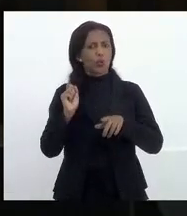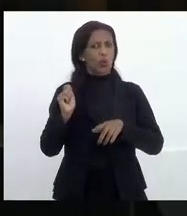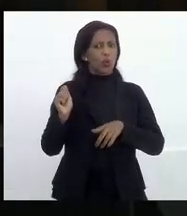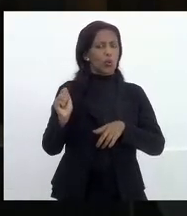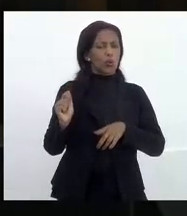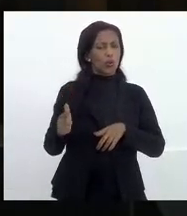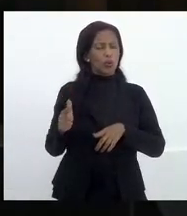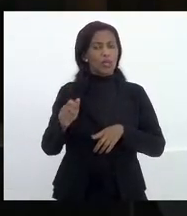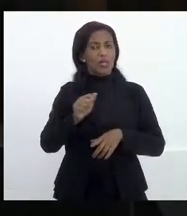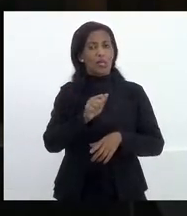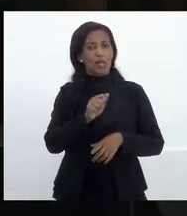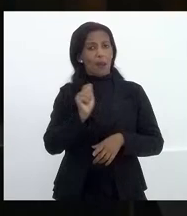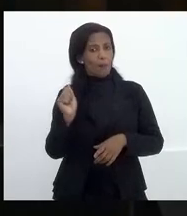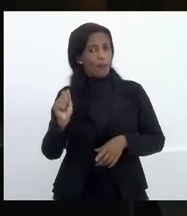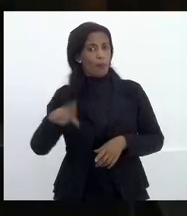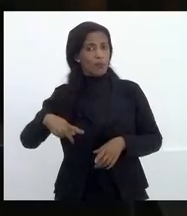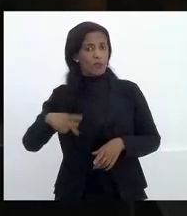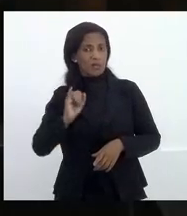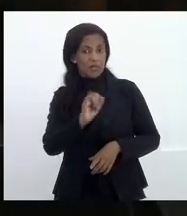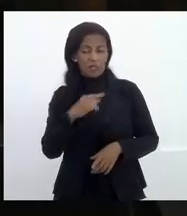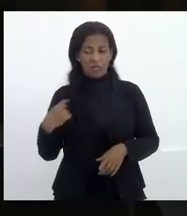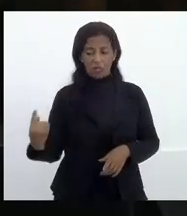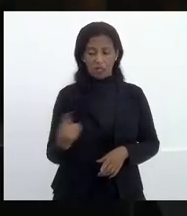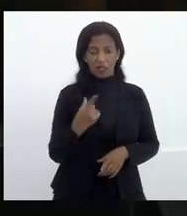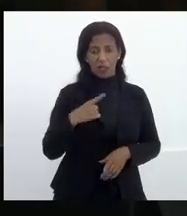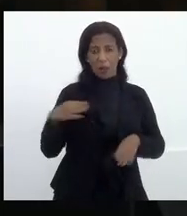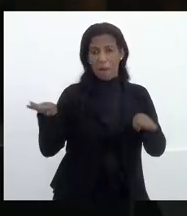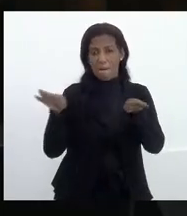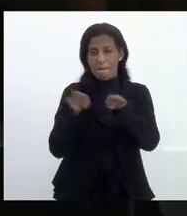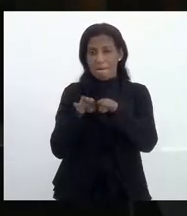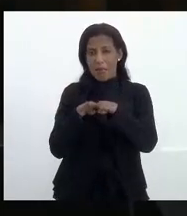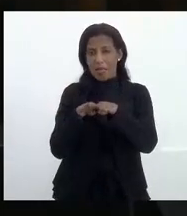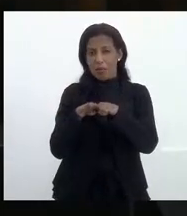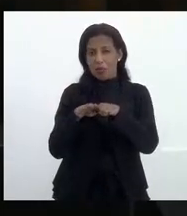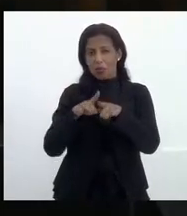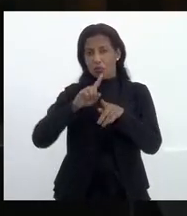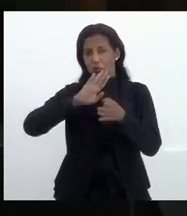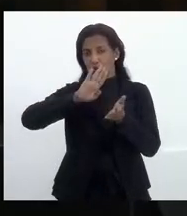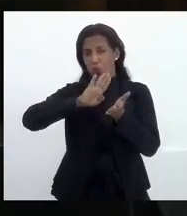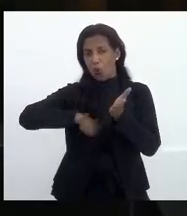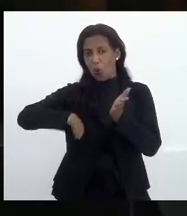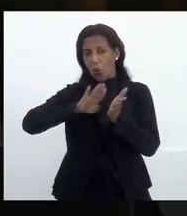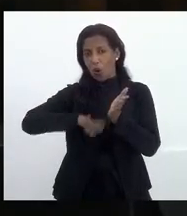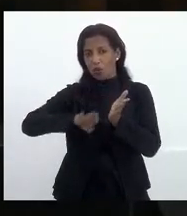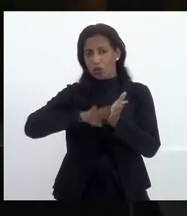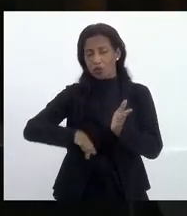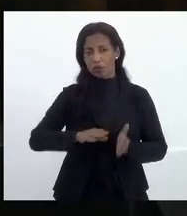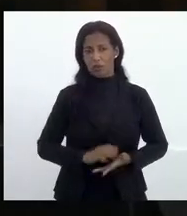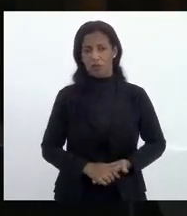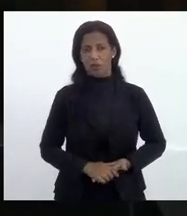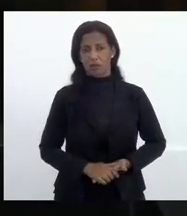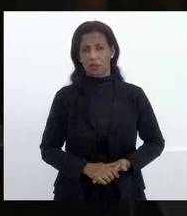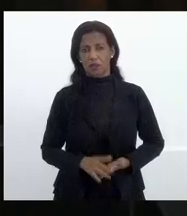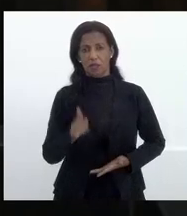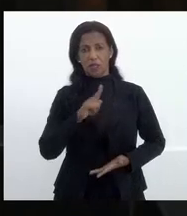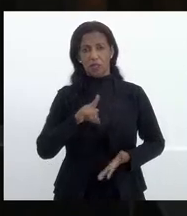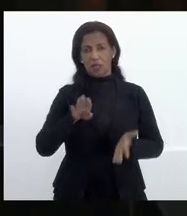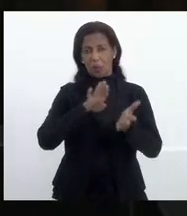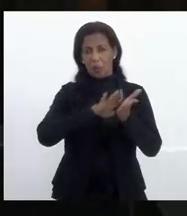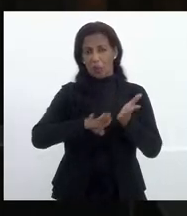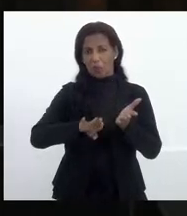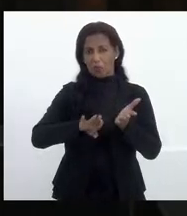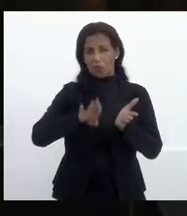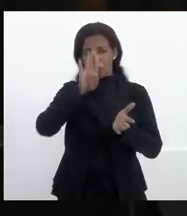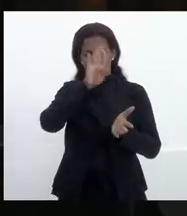aposentadoria que você se aposentar ia se a gente tivesse um mínimo de corte o mínimo de corte que não puxasse